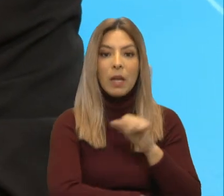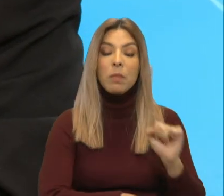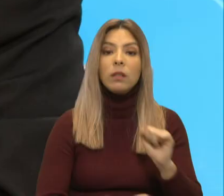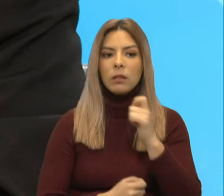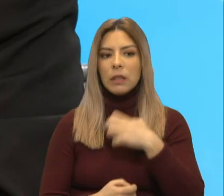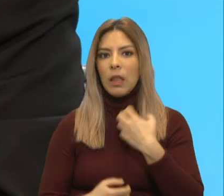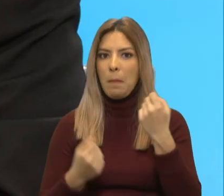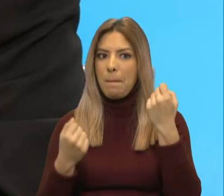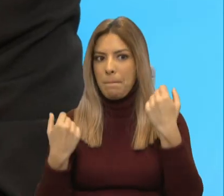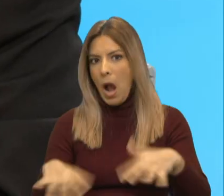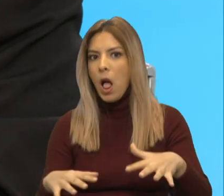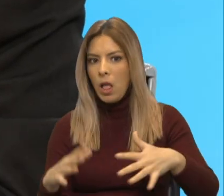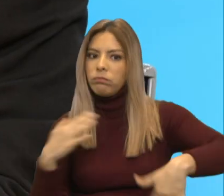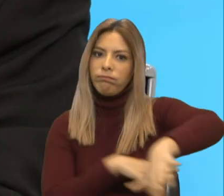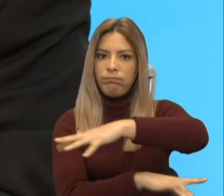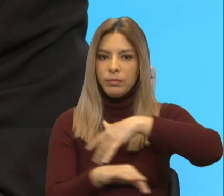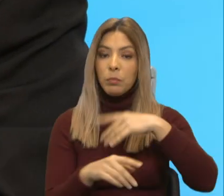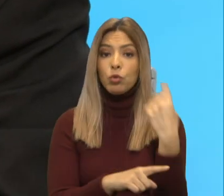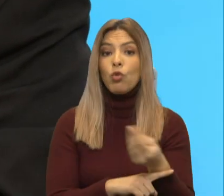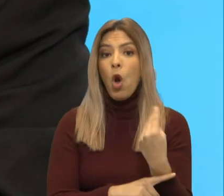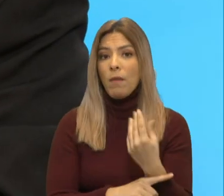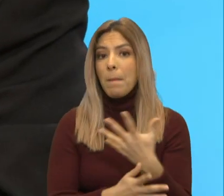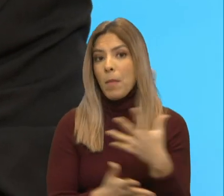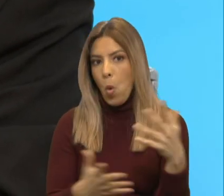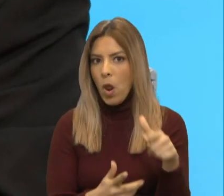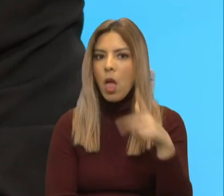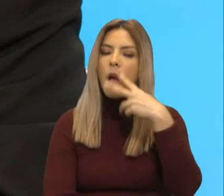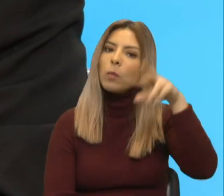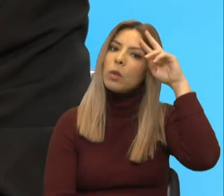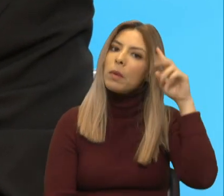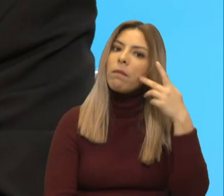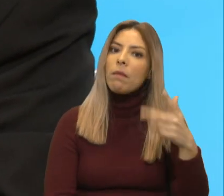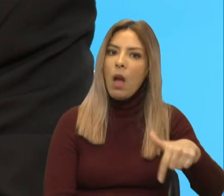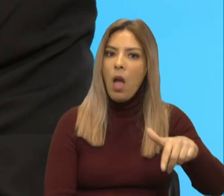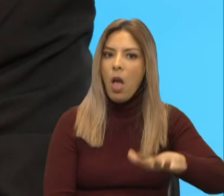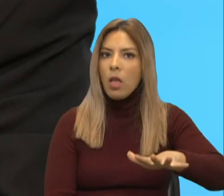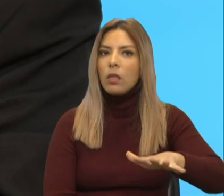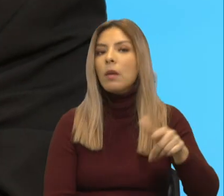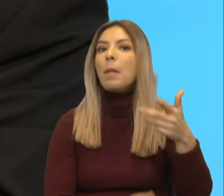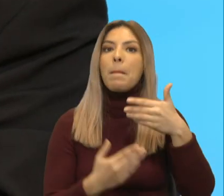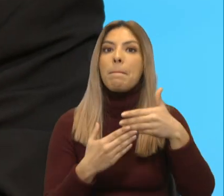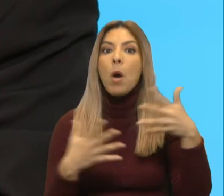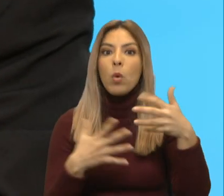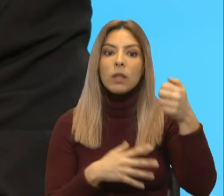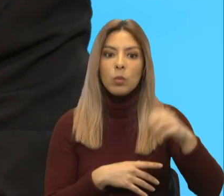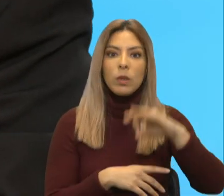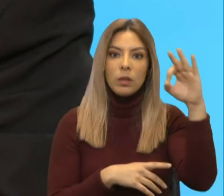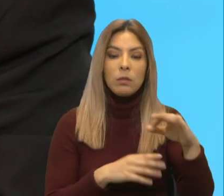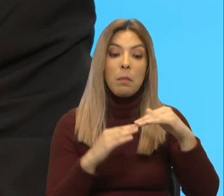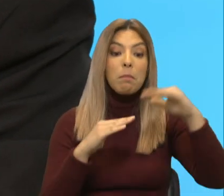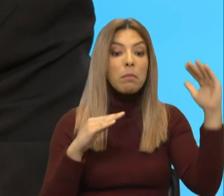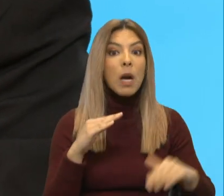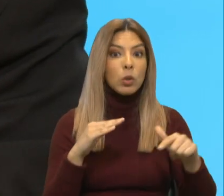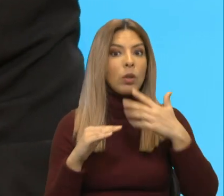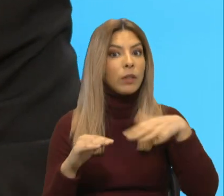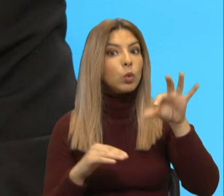sobretudo entre os jovens, que são a maior parte da população de Moçambique. Estamos a falar de um país onde mais de metade da população tem menos de 18 anos